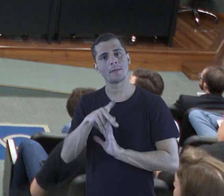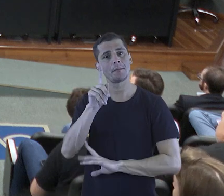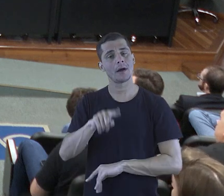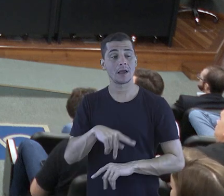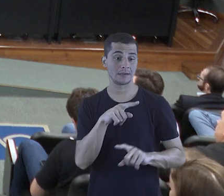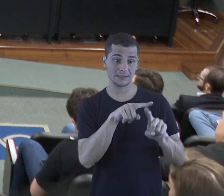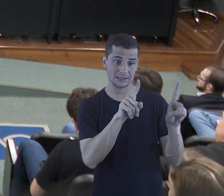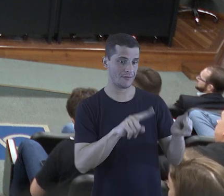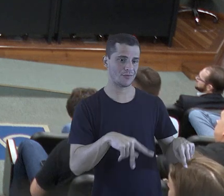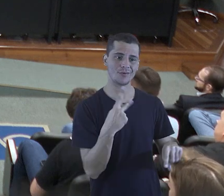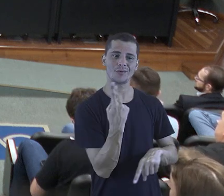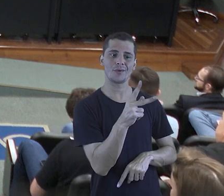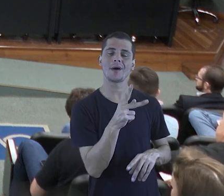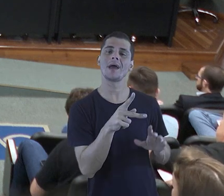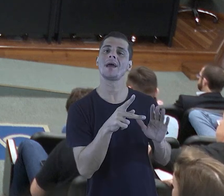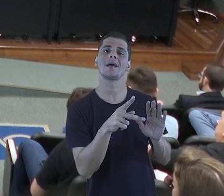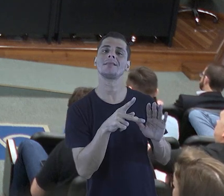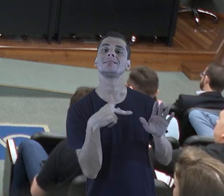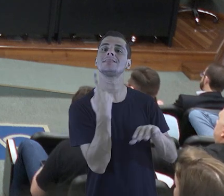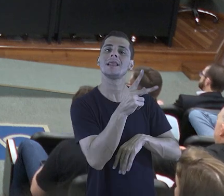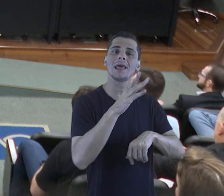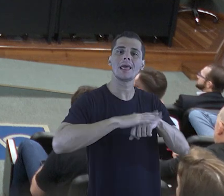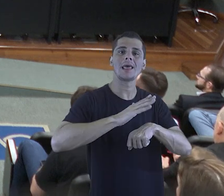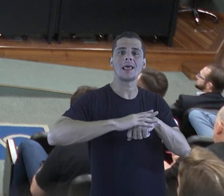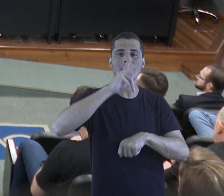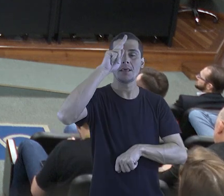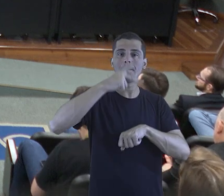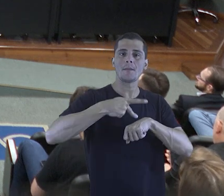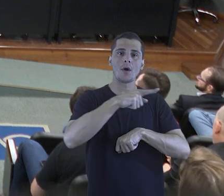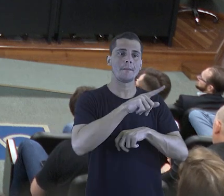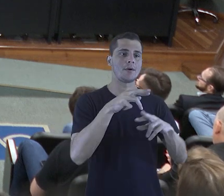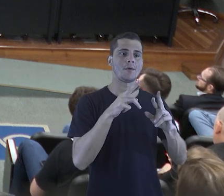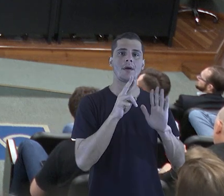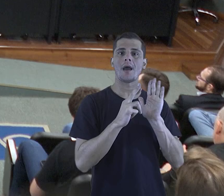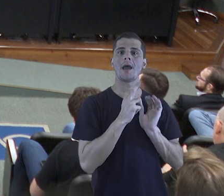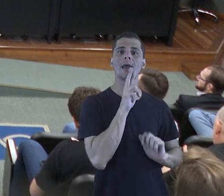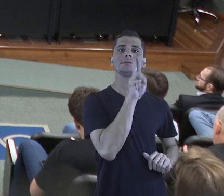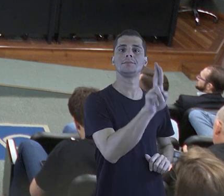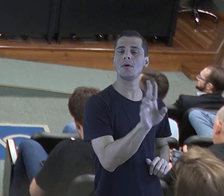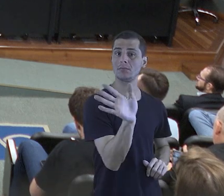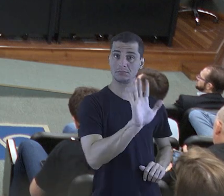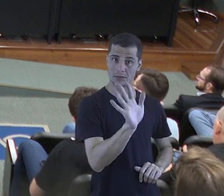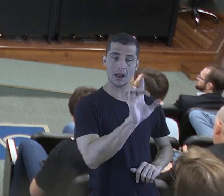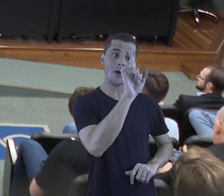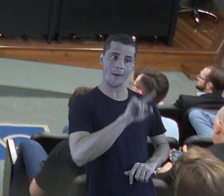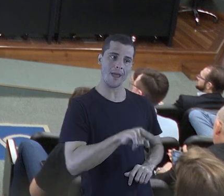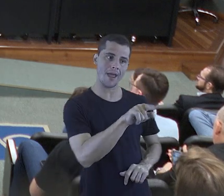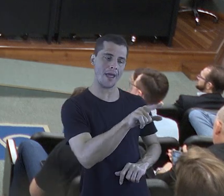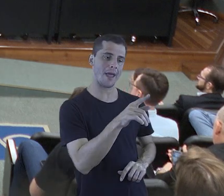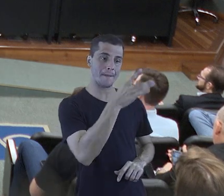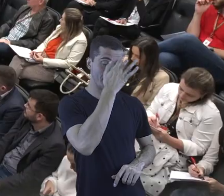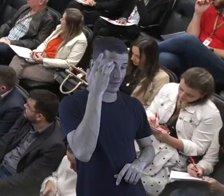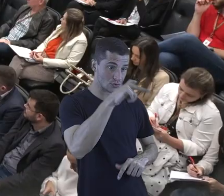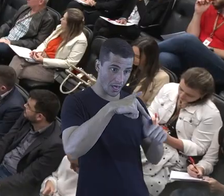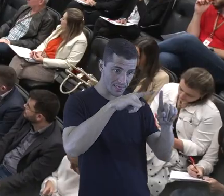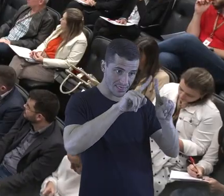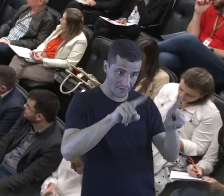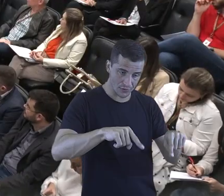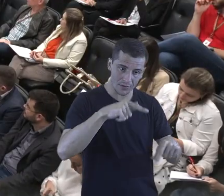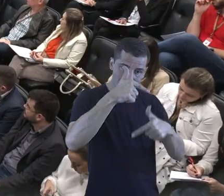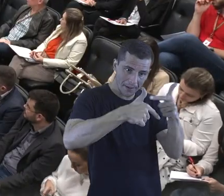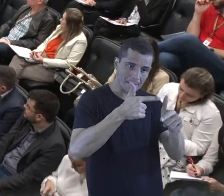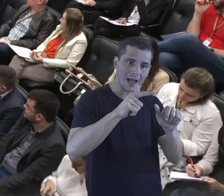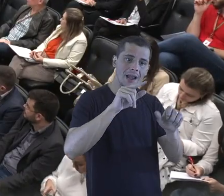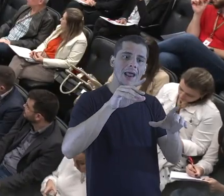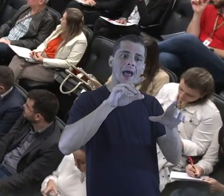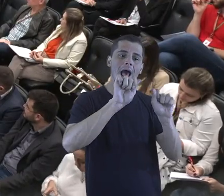direito público. Teoria do órgão. Então, o servidor, na verdade, não fala em nome próprio. Ele fala em nome da Assembleia. Se ele